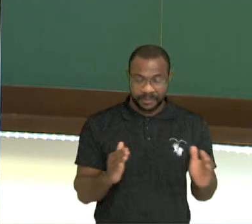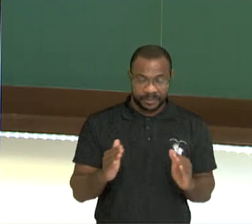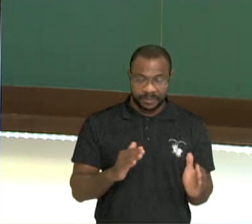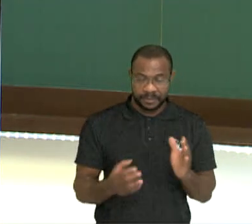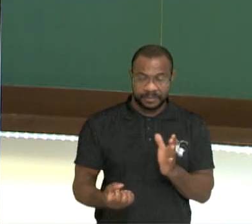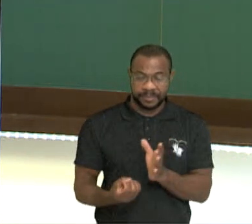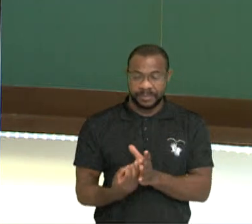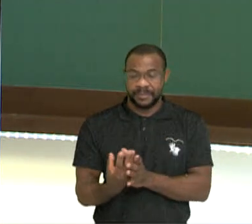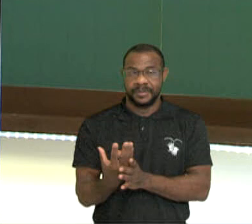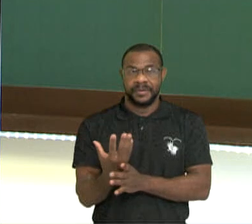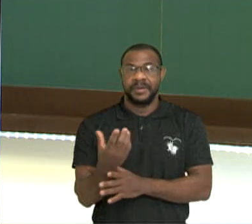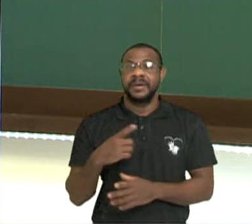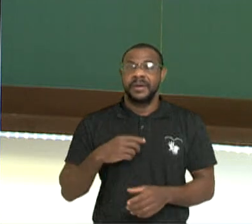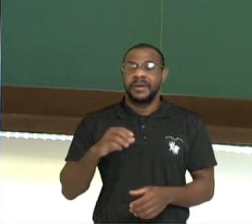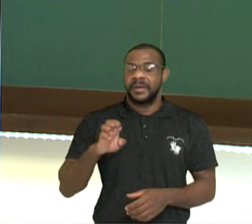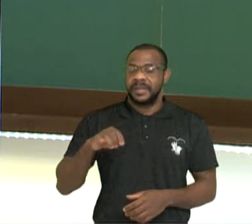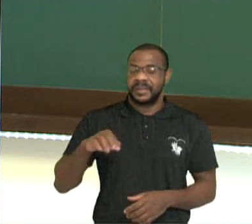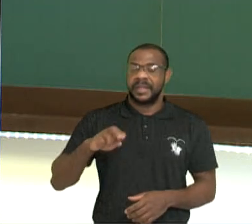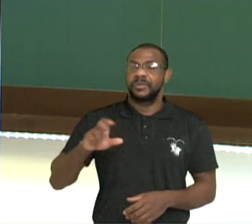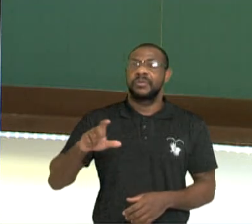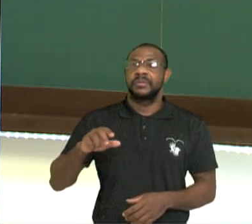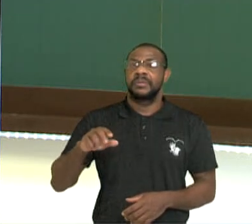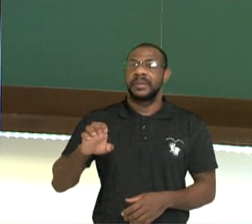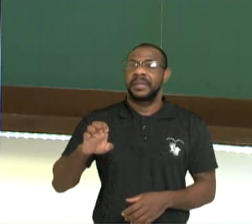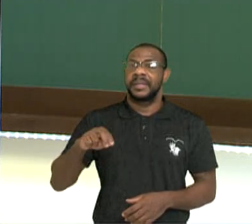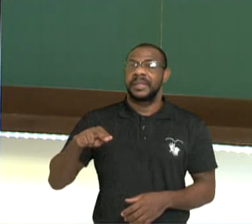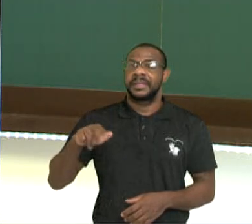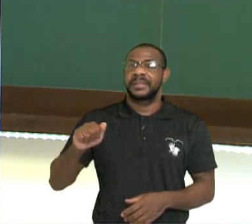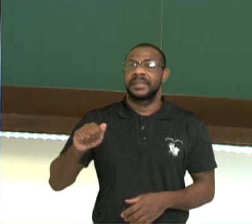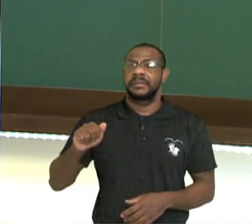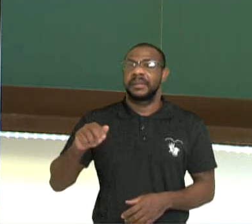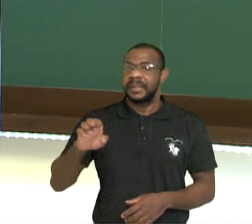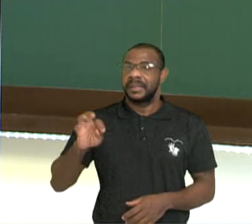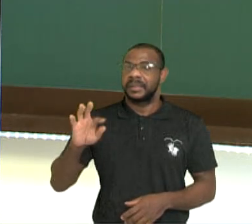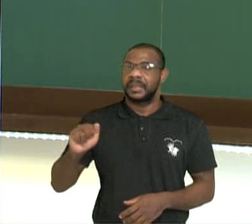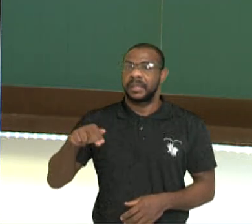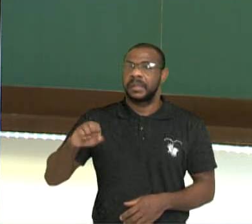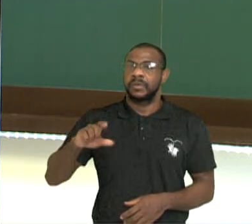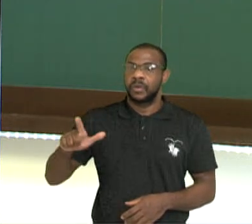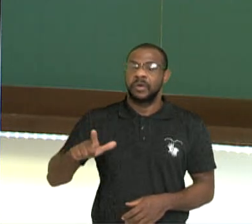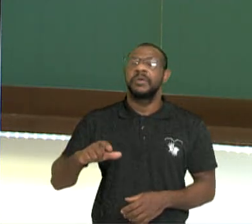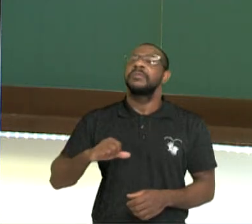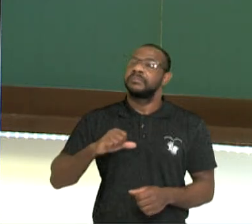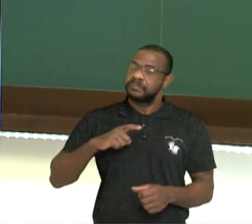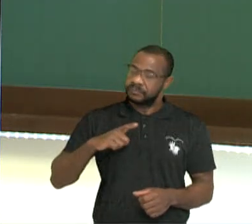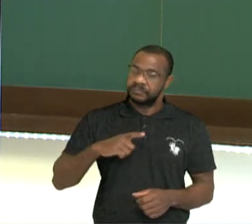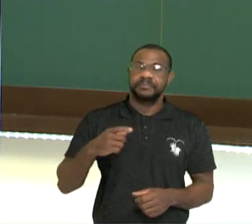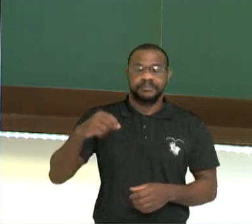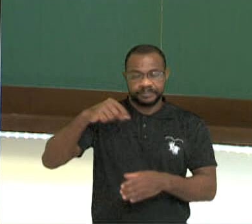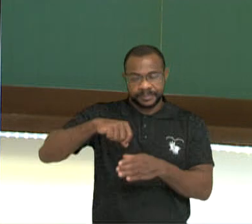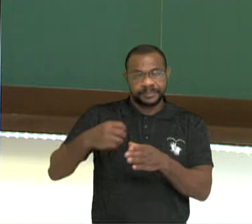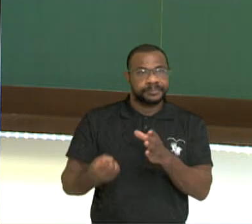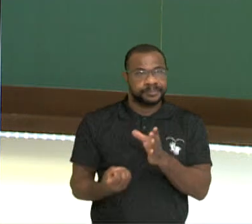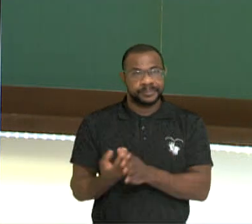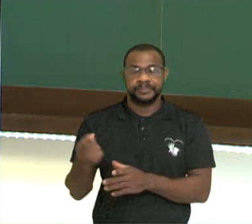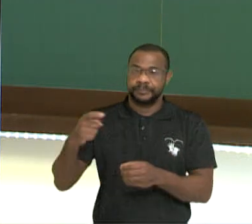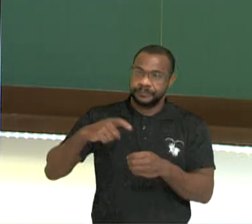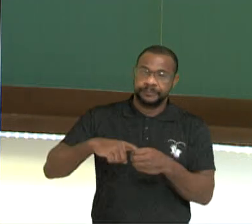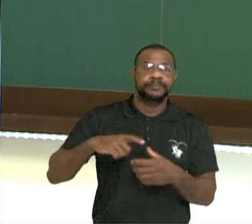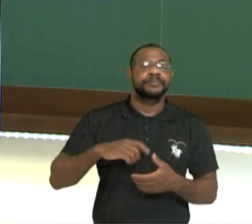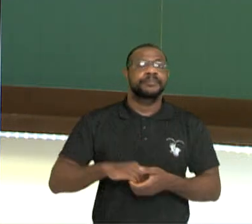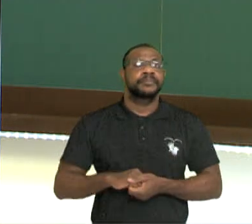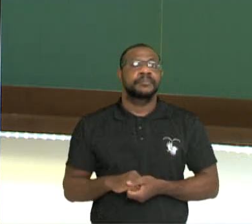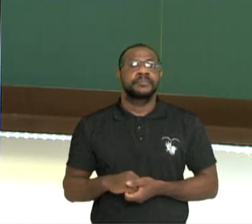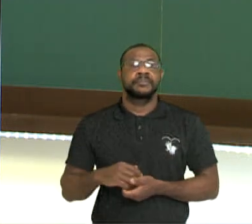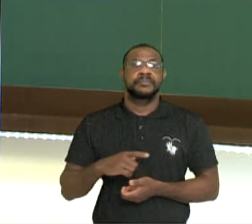o etanol poderá ser obtido novamente a partir daquela cana que foi novamente plantada. Então a gente vai ver